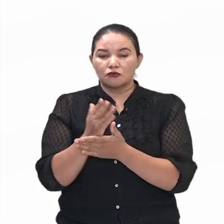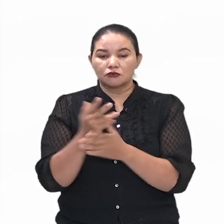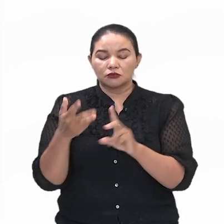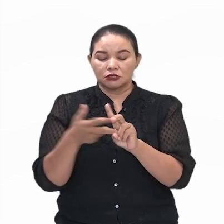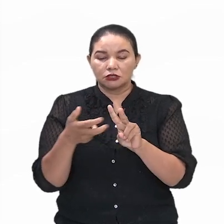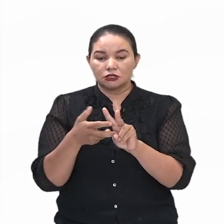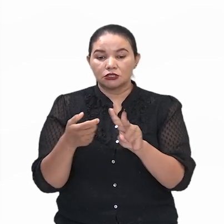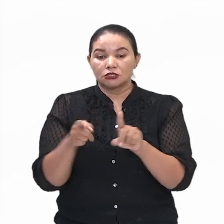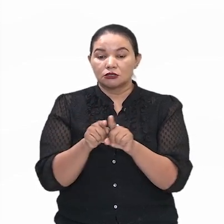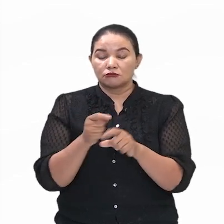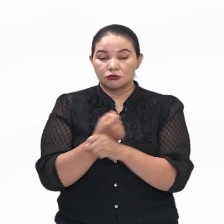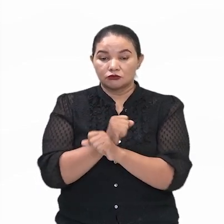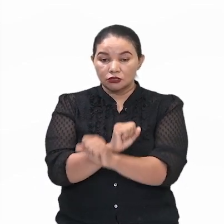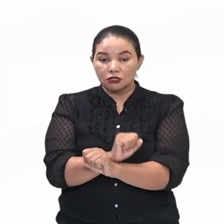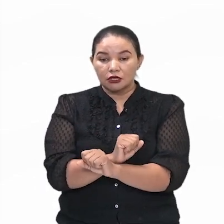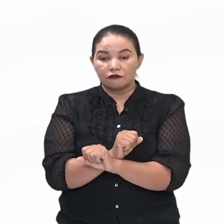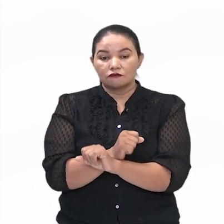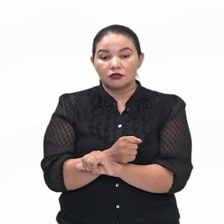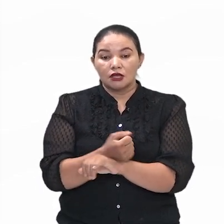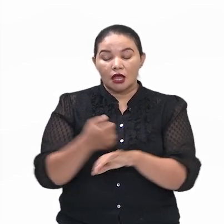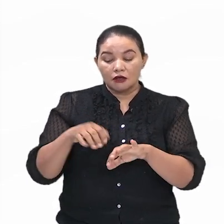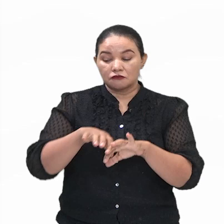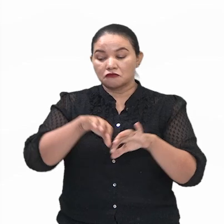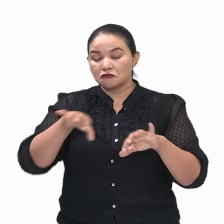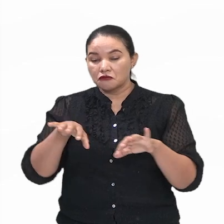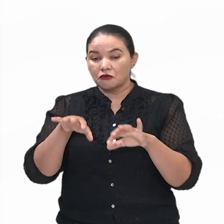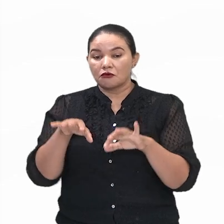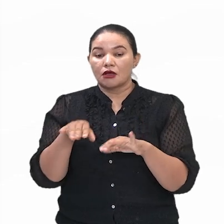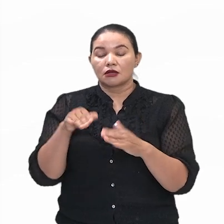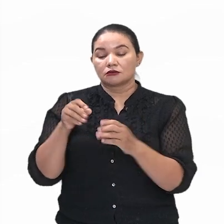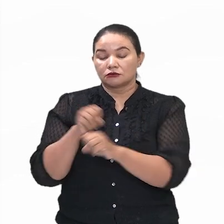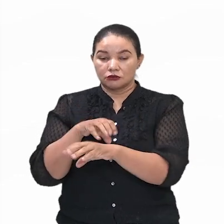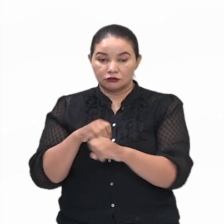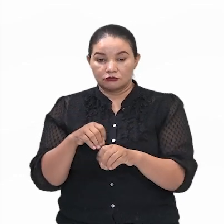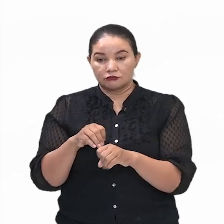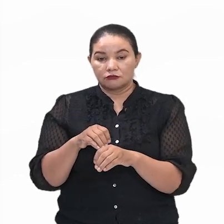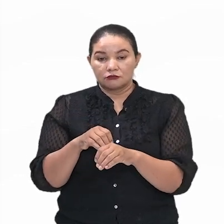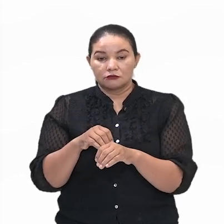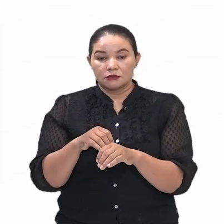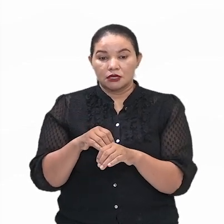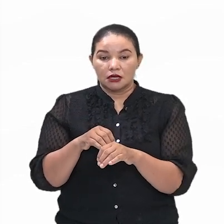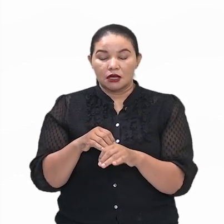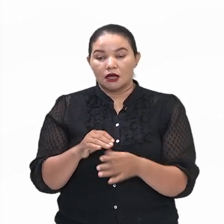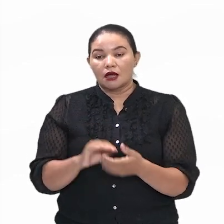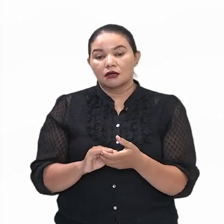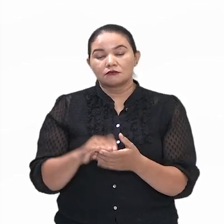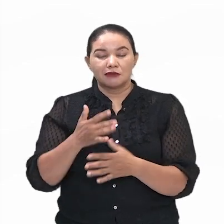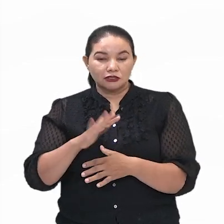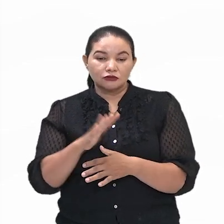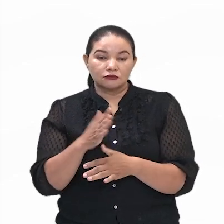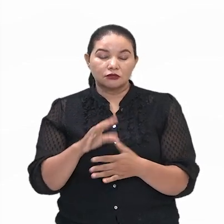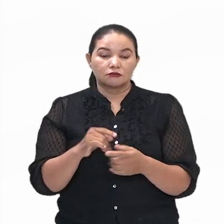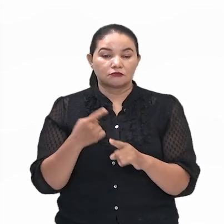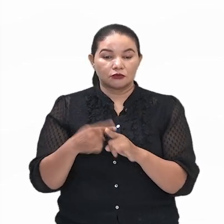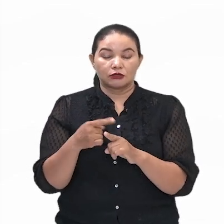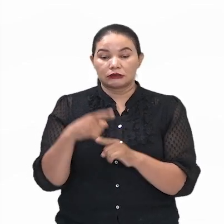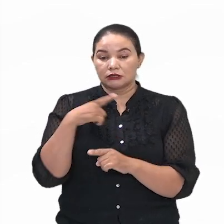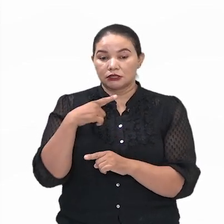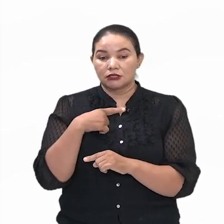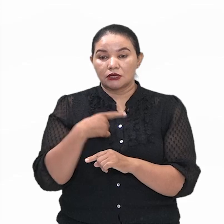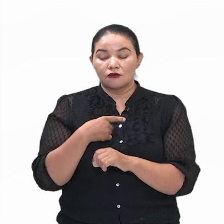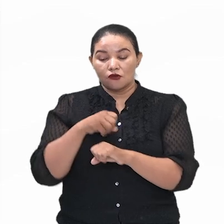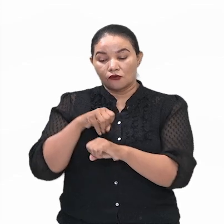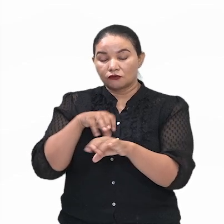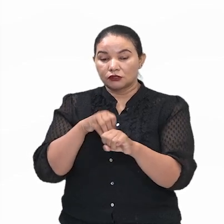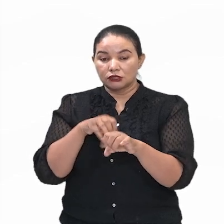escravizados? Eles eram deixados de fora da educação? Não totalmente. eles possuíam ali o que a gente chama de uma